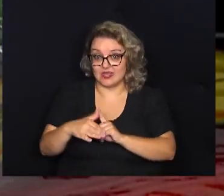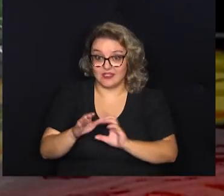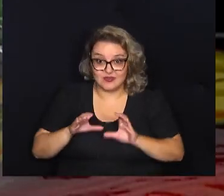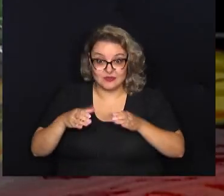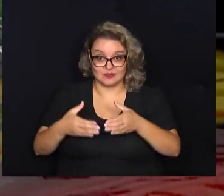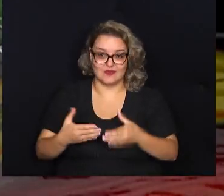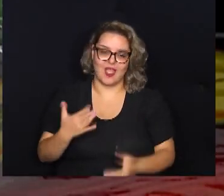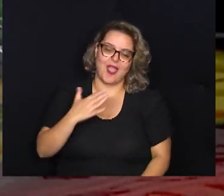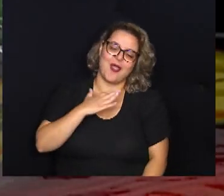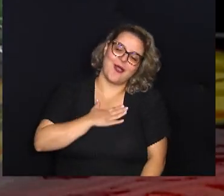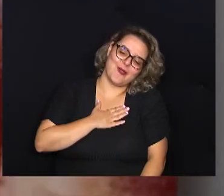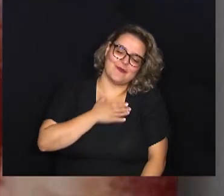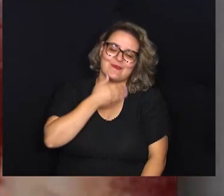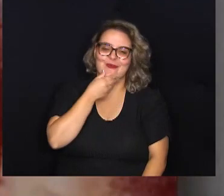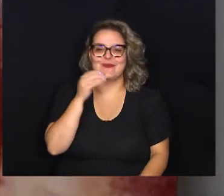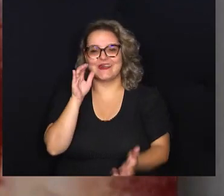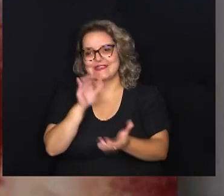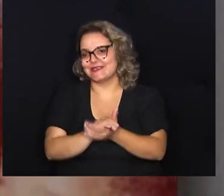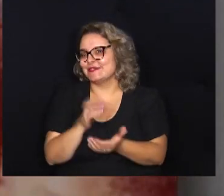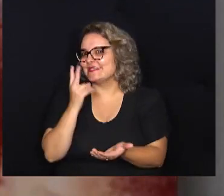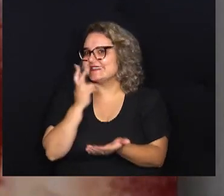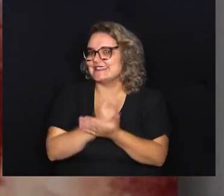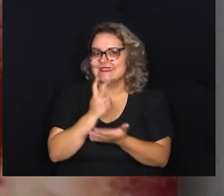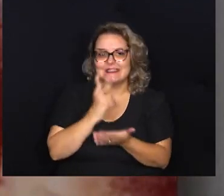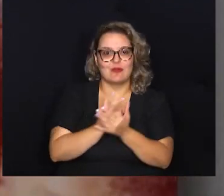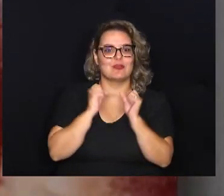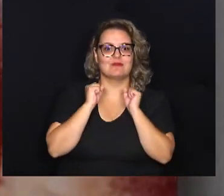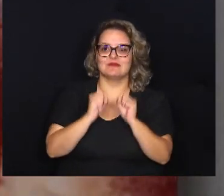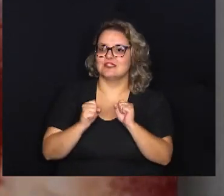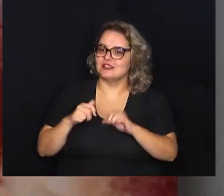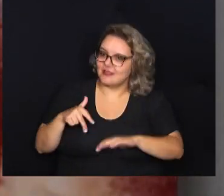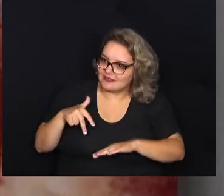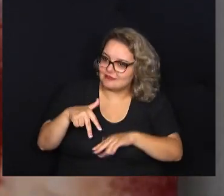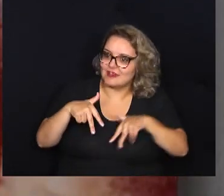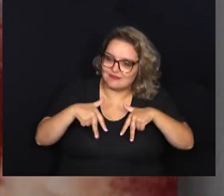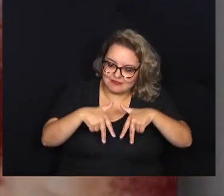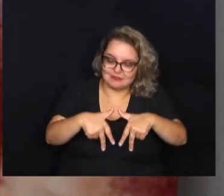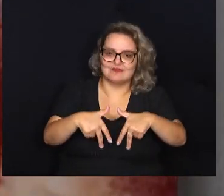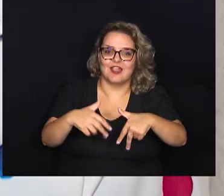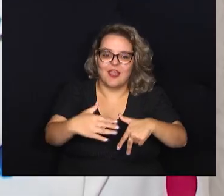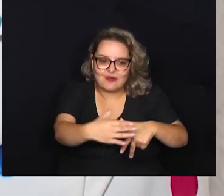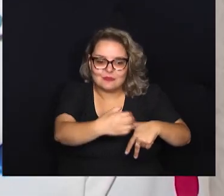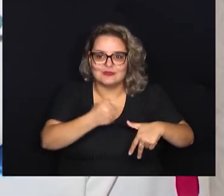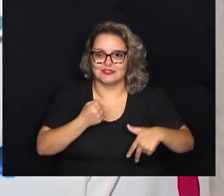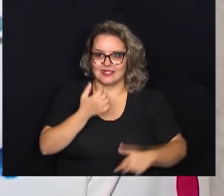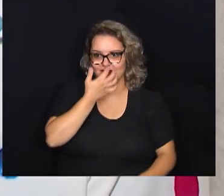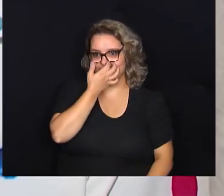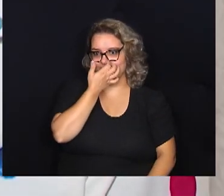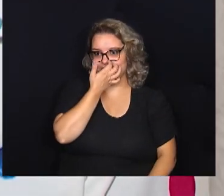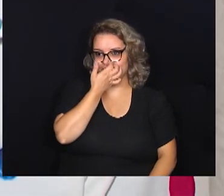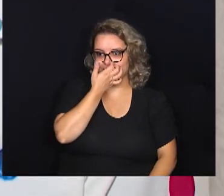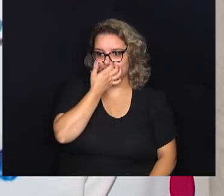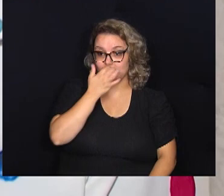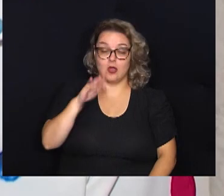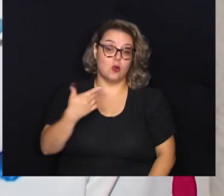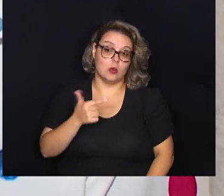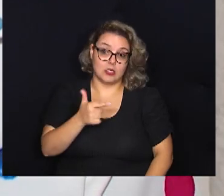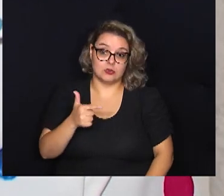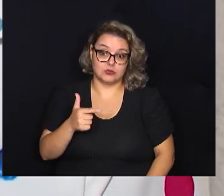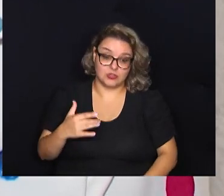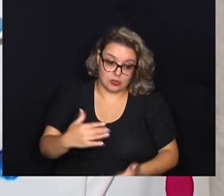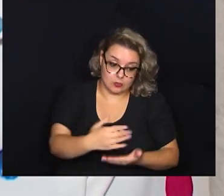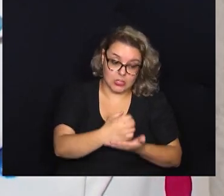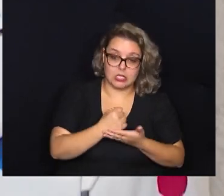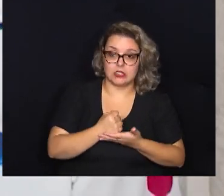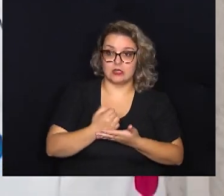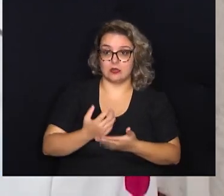meu marido, ele sempre que ele podia, ele ia me buscar. Quando não dava para ir buscar,